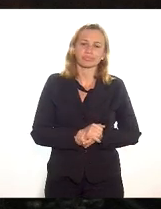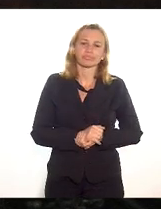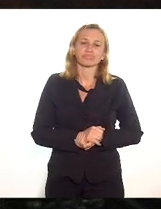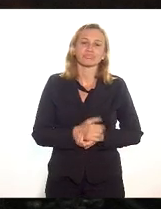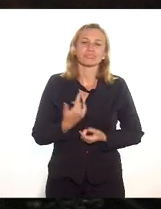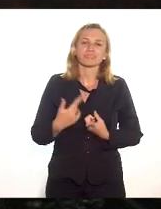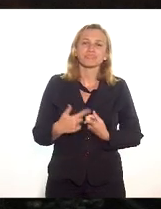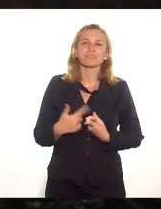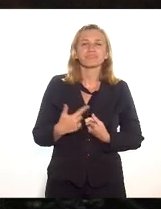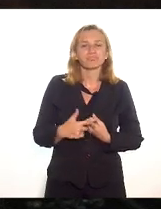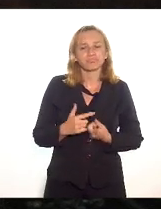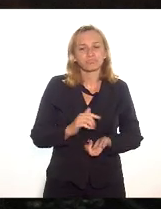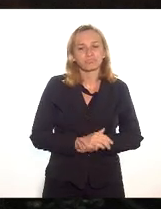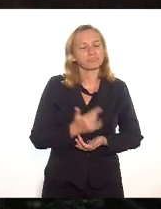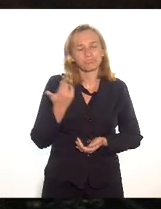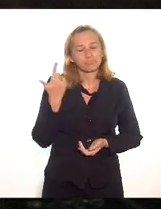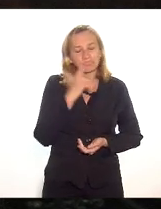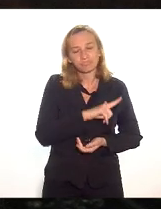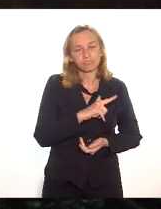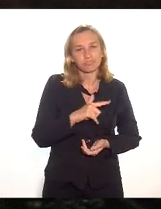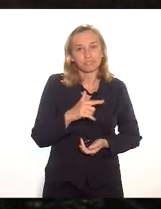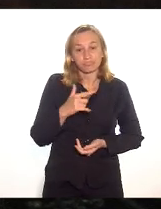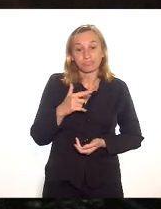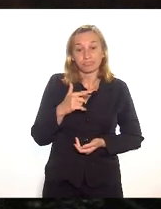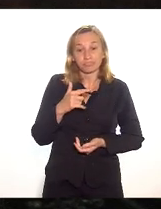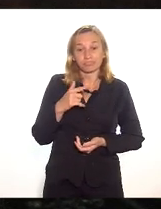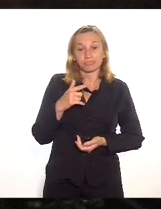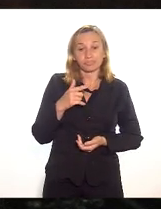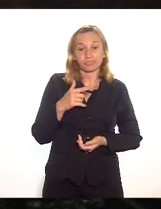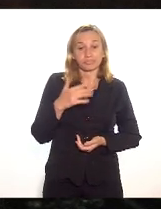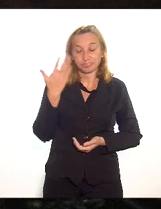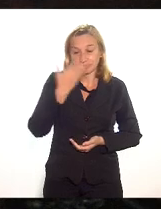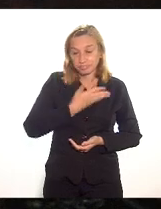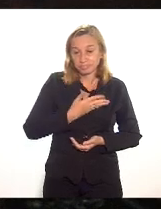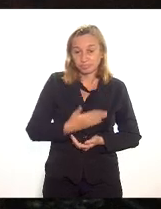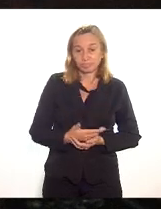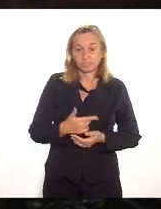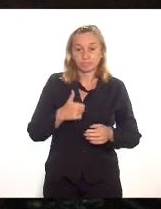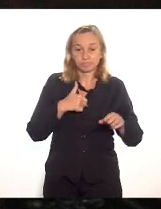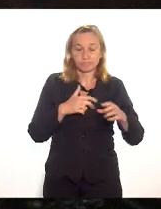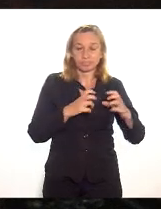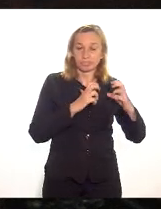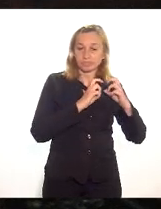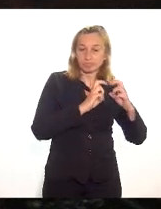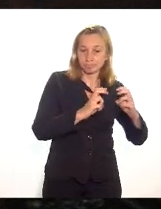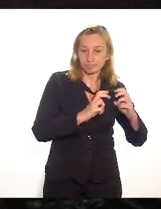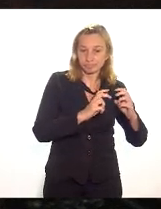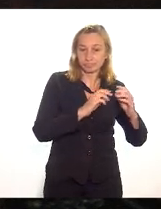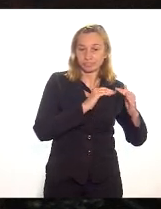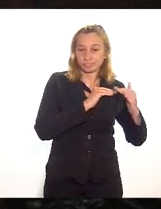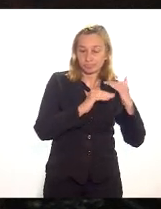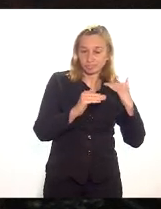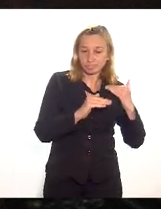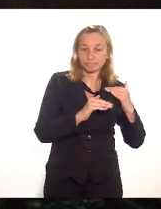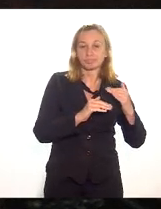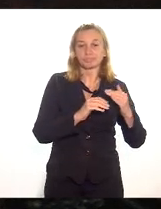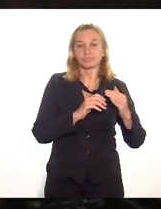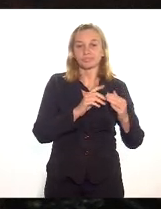que que a gente não consegue ver que os serviços de trem, barcas,